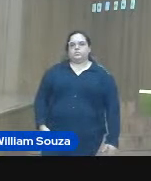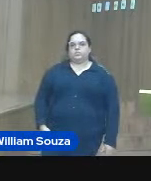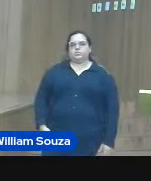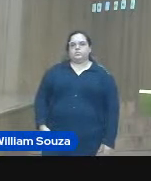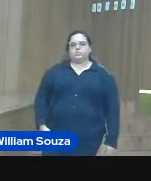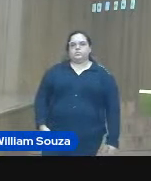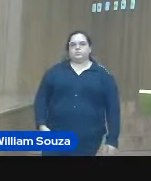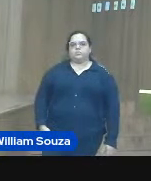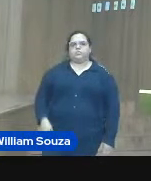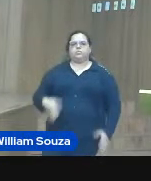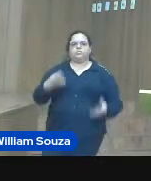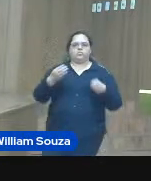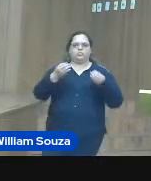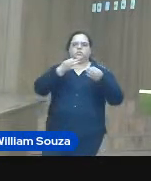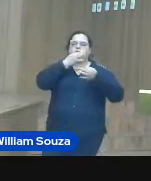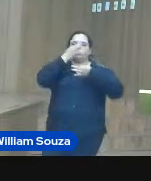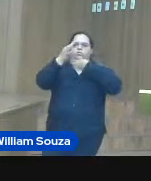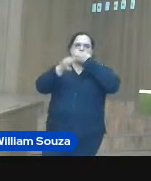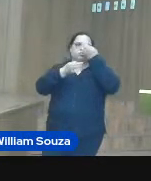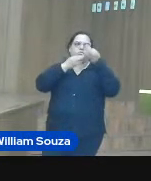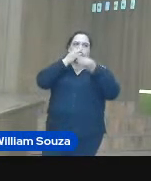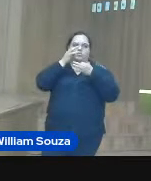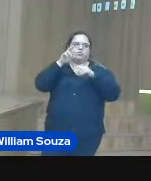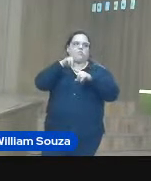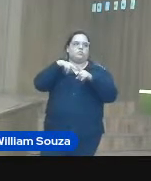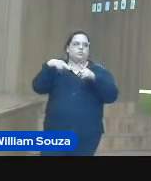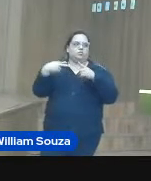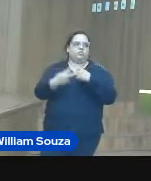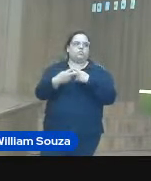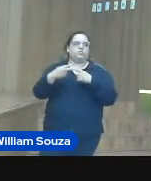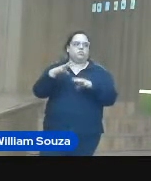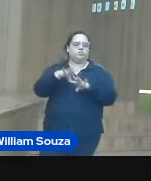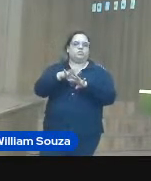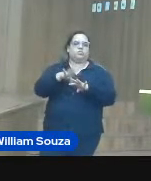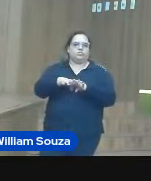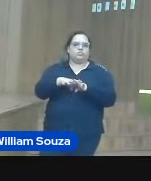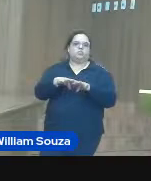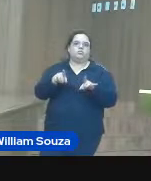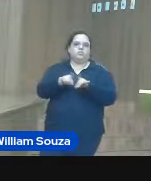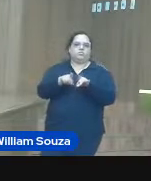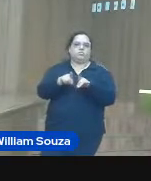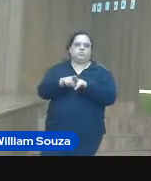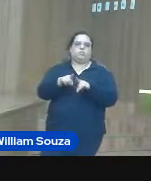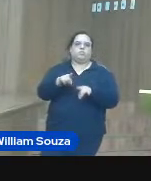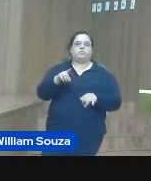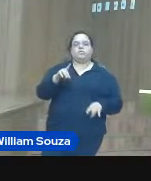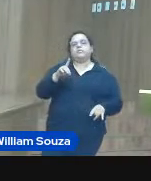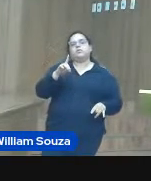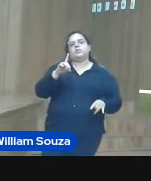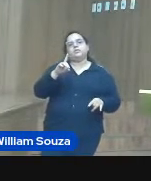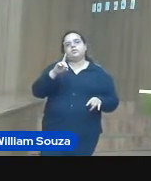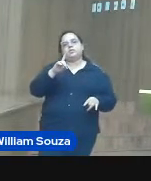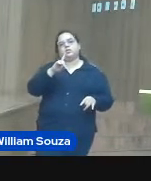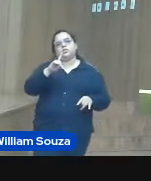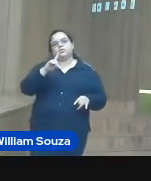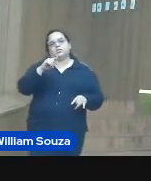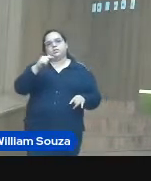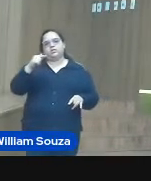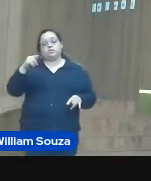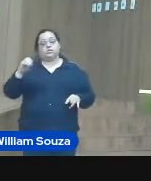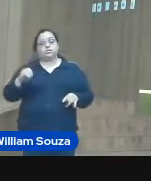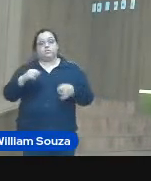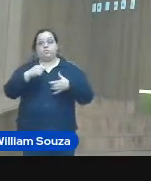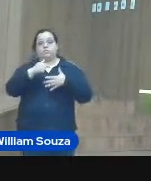críticas foram feitas a essa visão de matemática, sobretudo na década de 70. Então, vários matemáticos